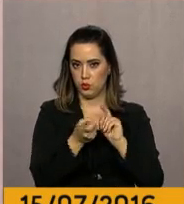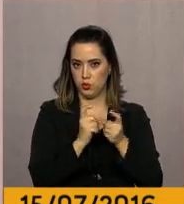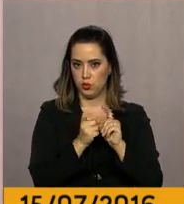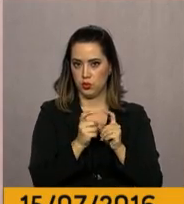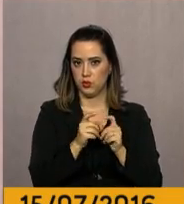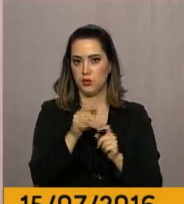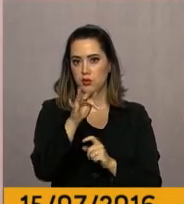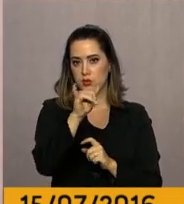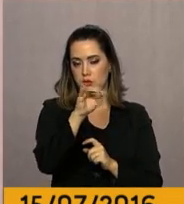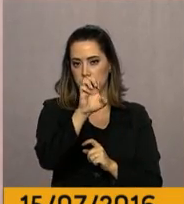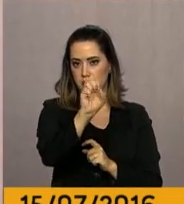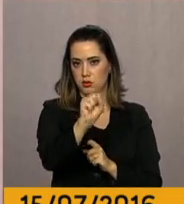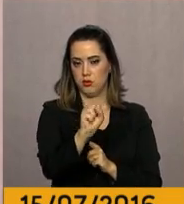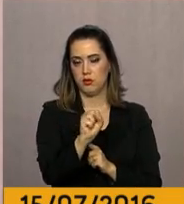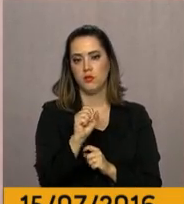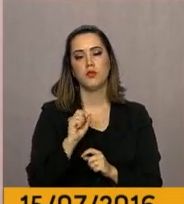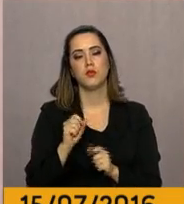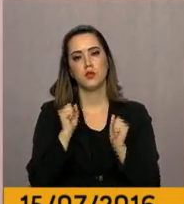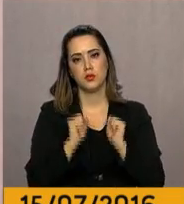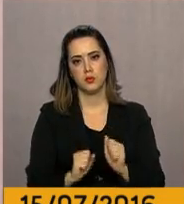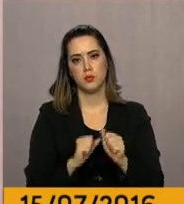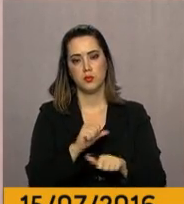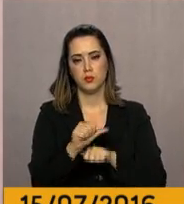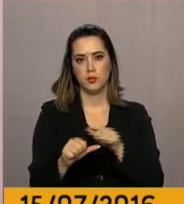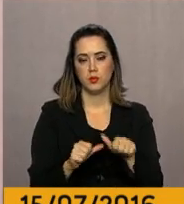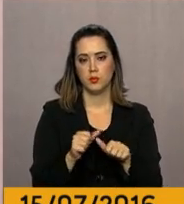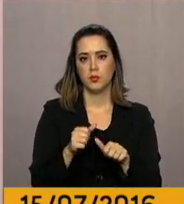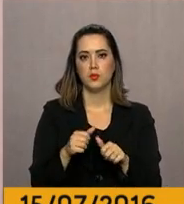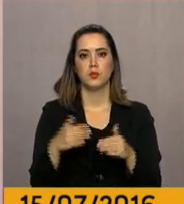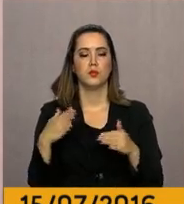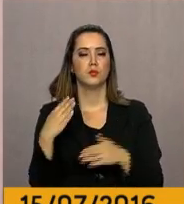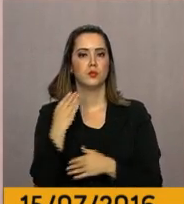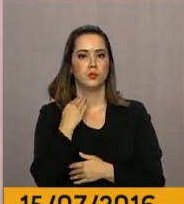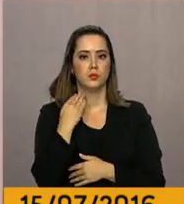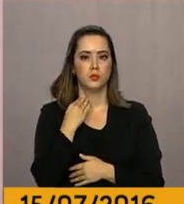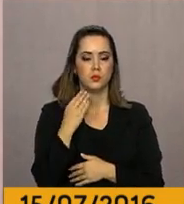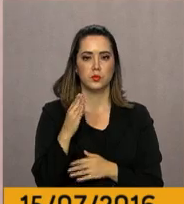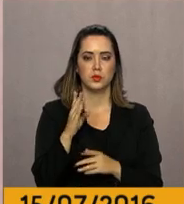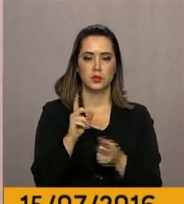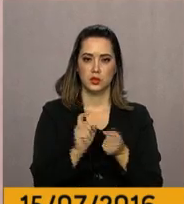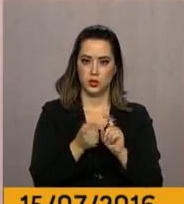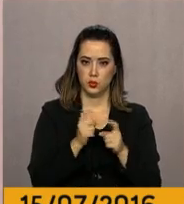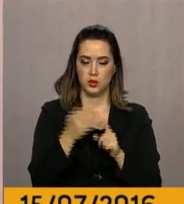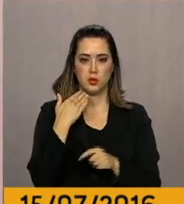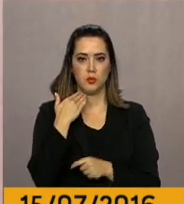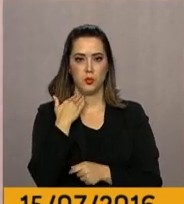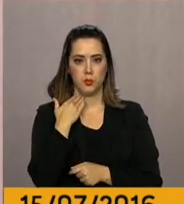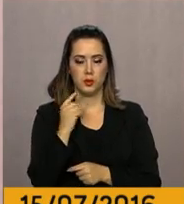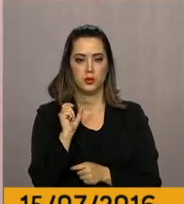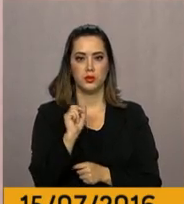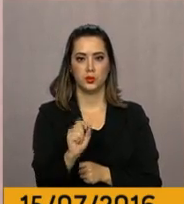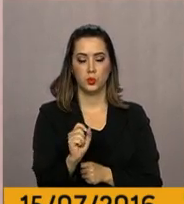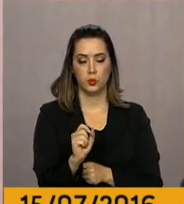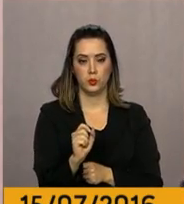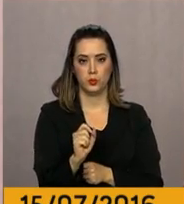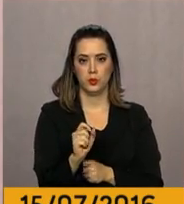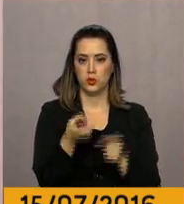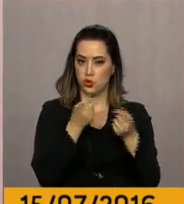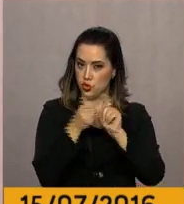gerenciado pelo Banco do Brasil e Caixa, não são taxas bancárias de empréstimo, são taxas de